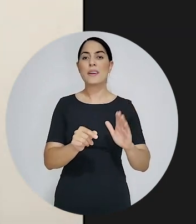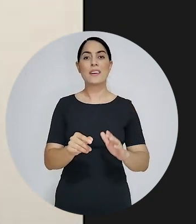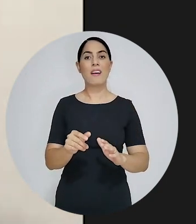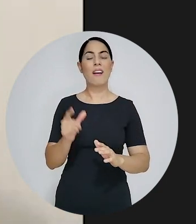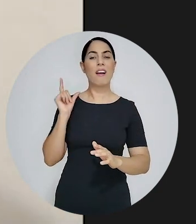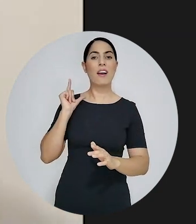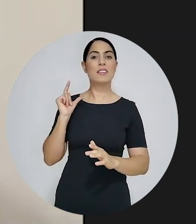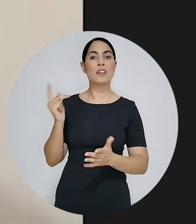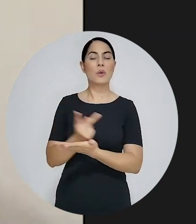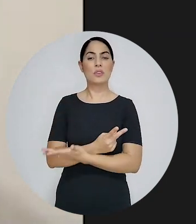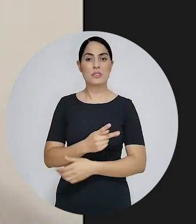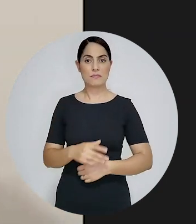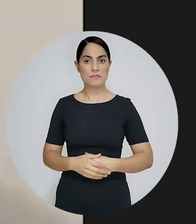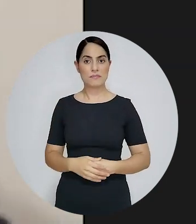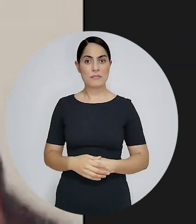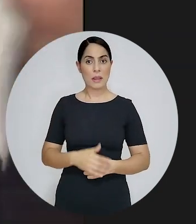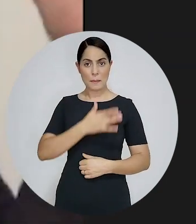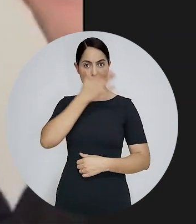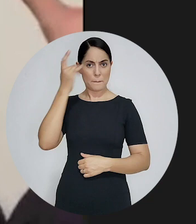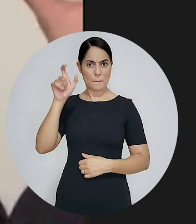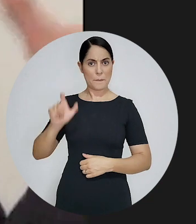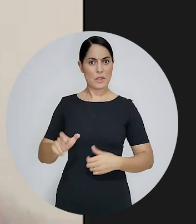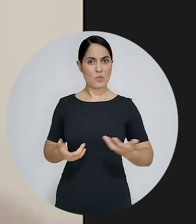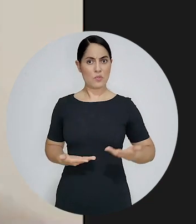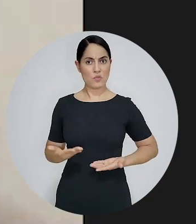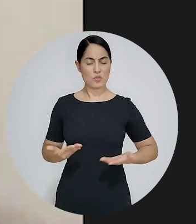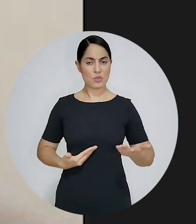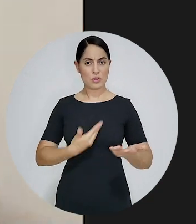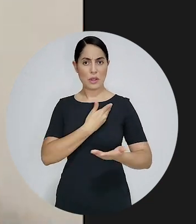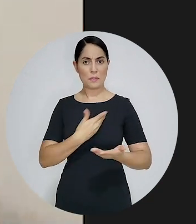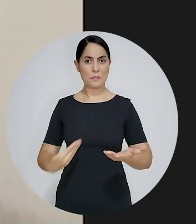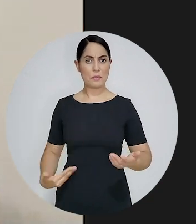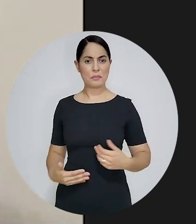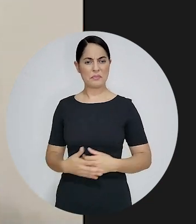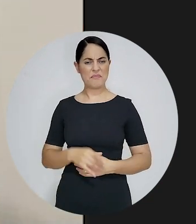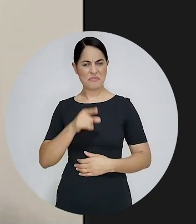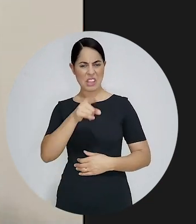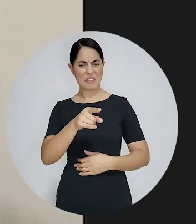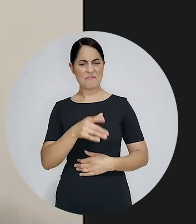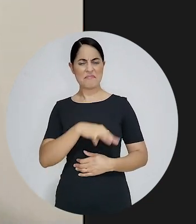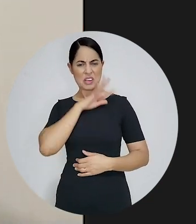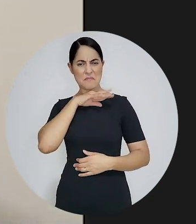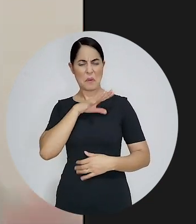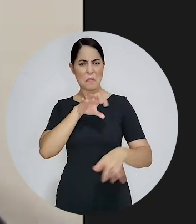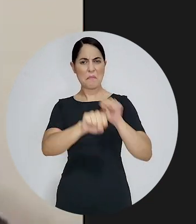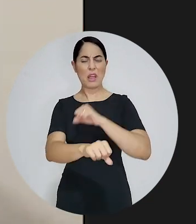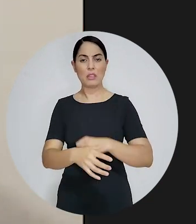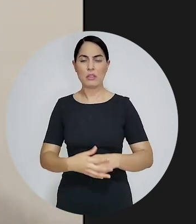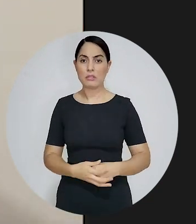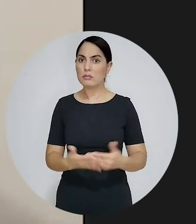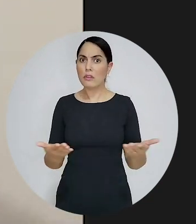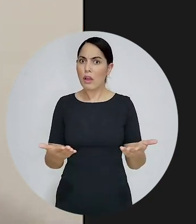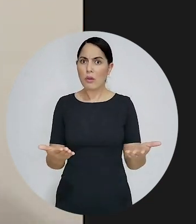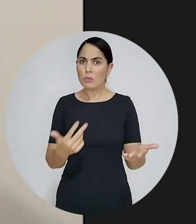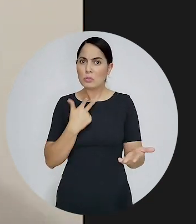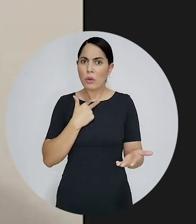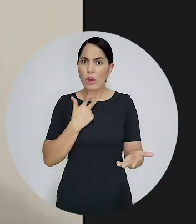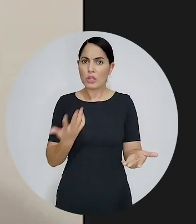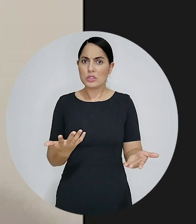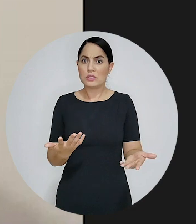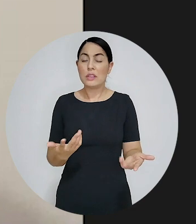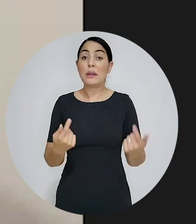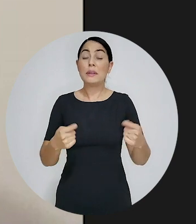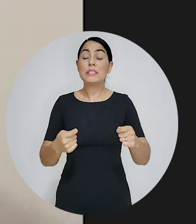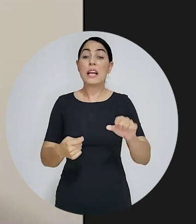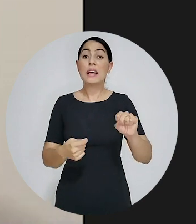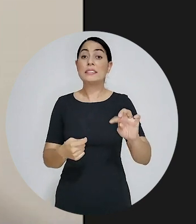acontecendo era o agente público, né, a seu bel prazer, inclusive magistrados dando entendimento, dando sentença, mandando matar. Por isso foi